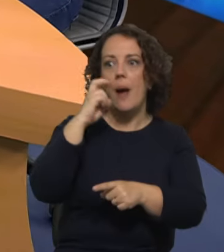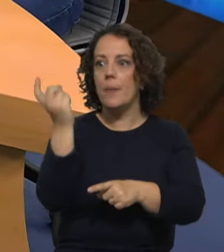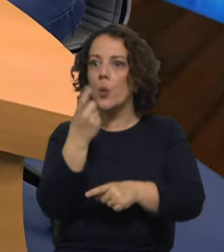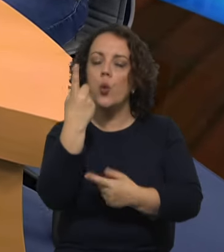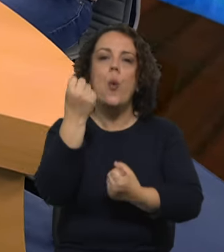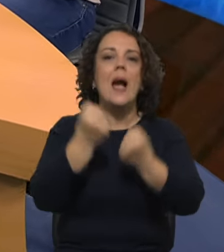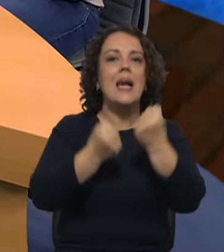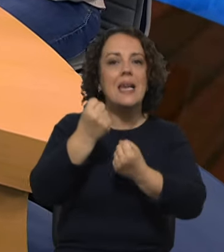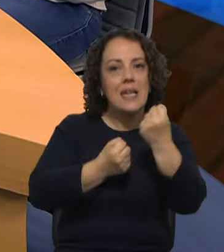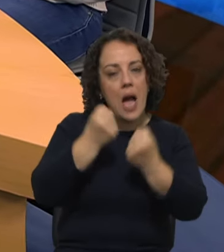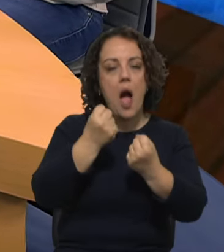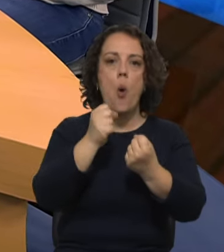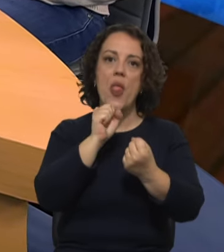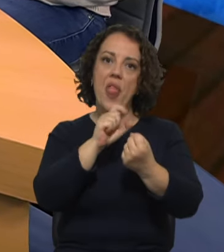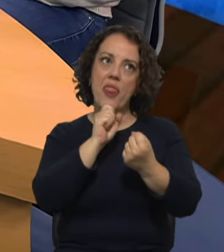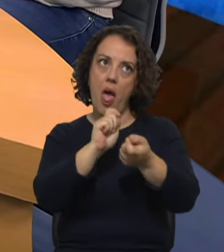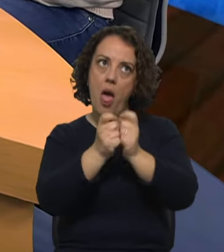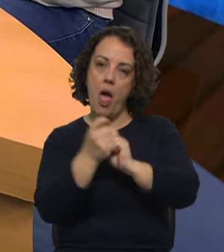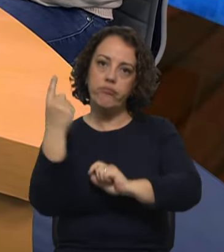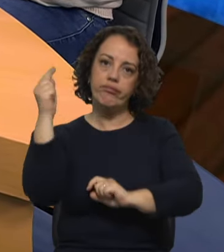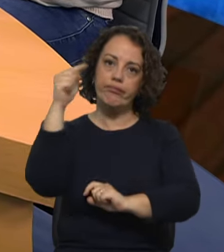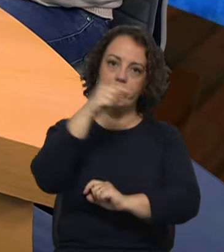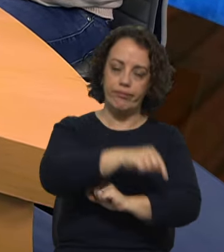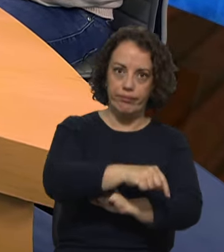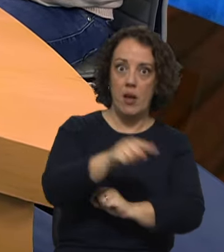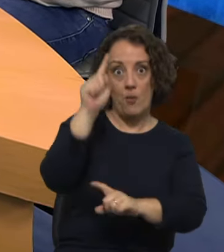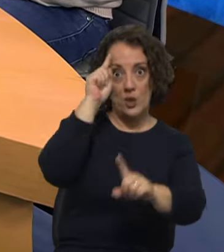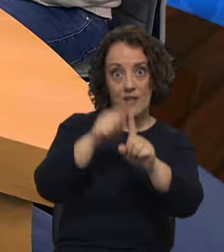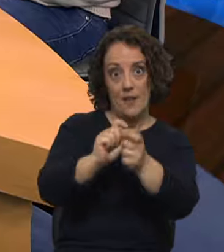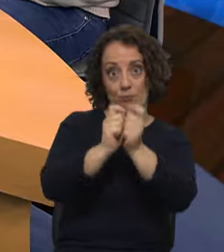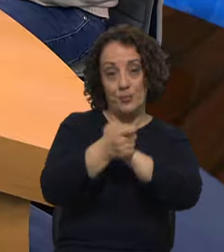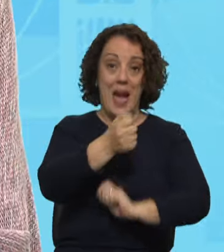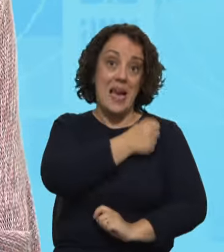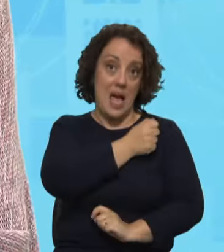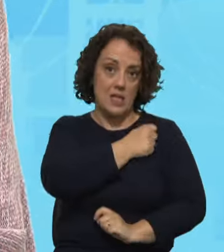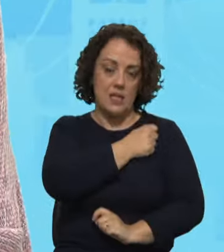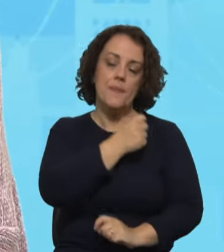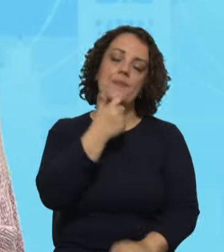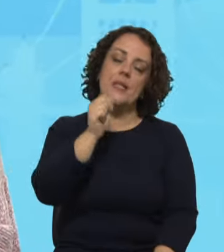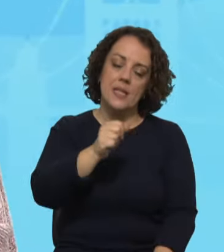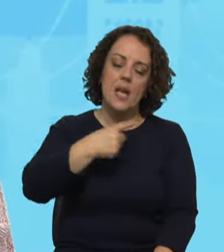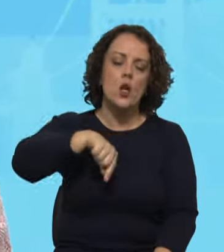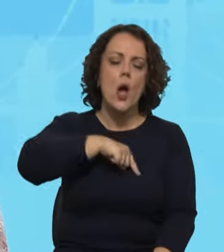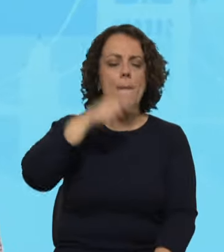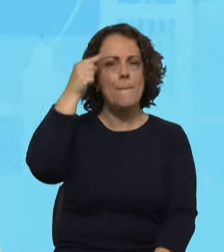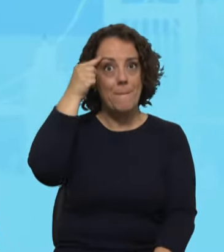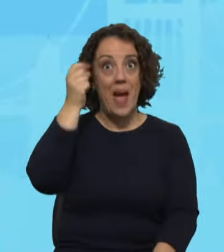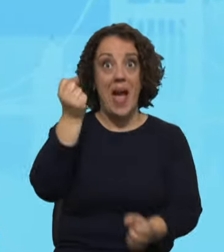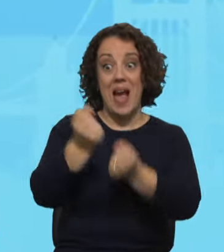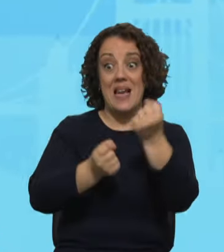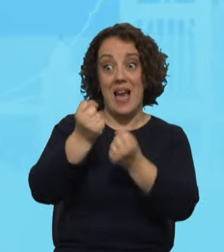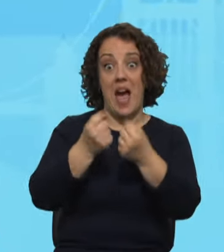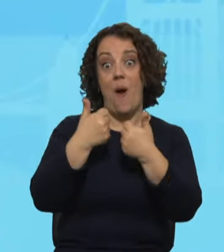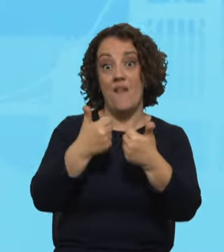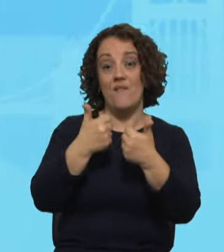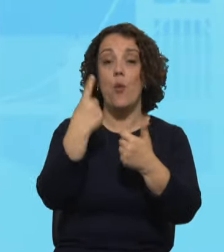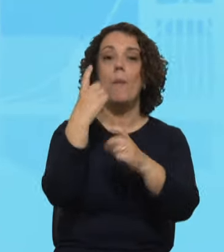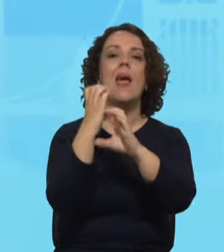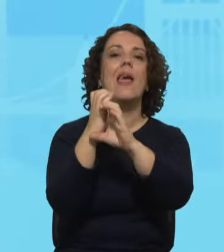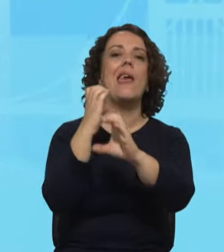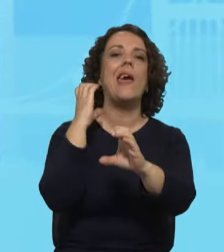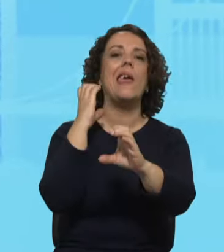possibilitasse esta viagem para ser transformado em casa sim é o nosso pensamento foi que o carro ideal seria uma carrinha de